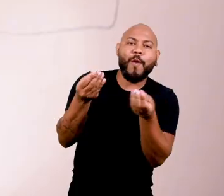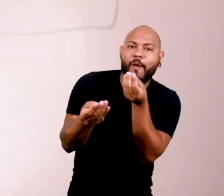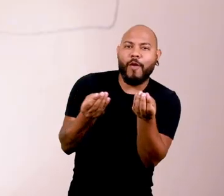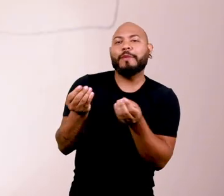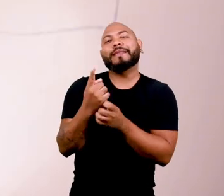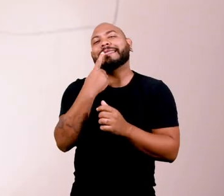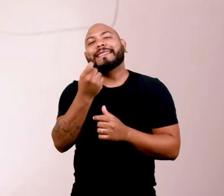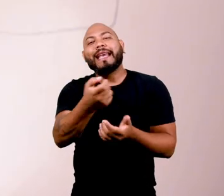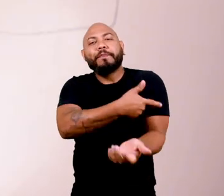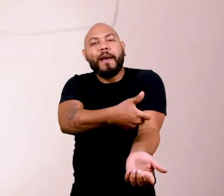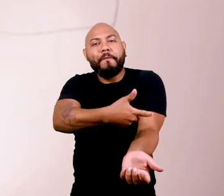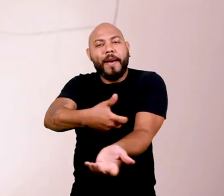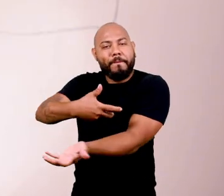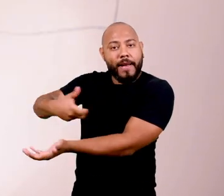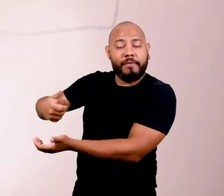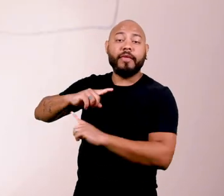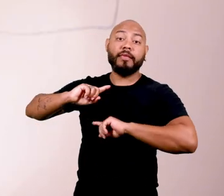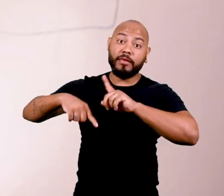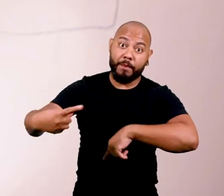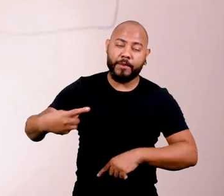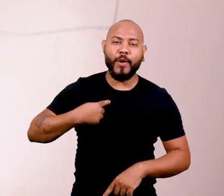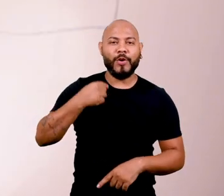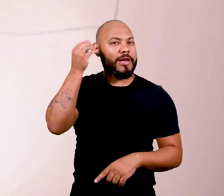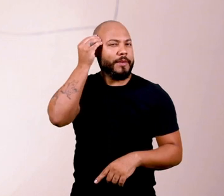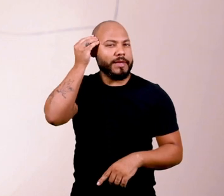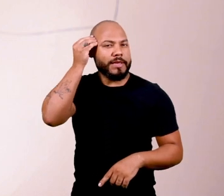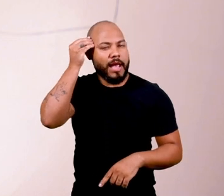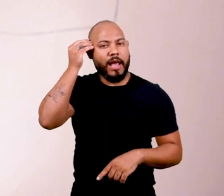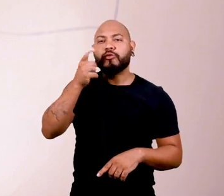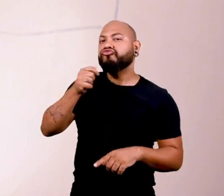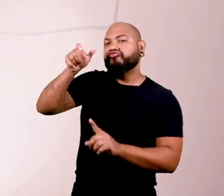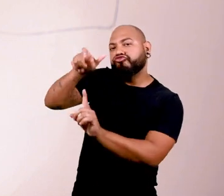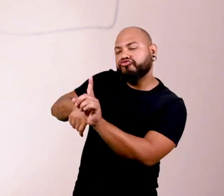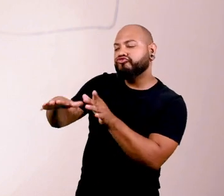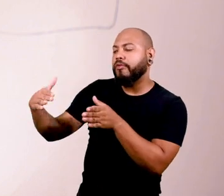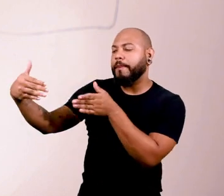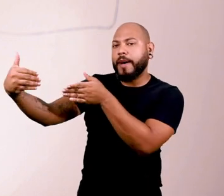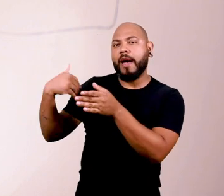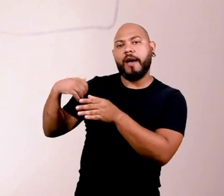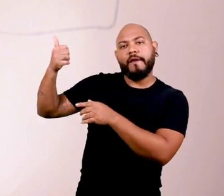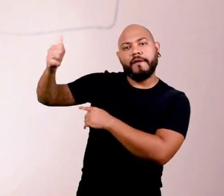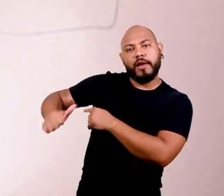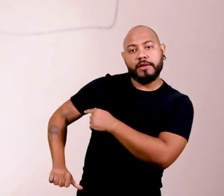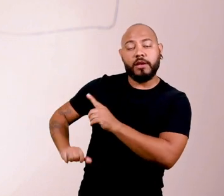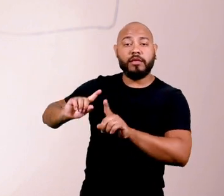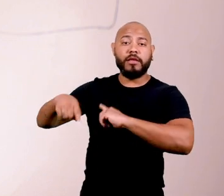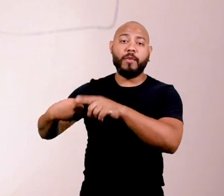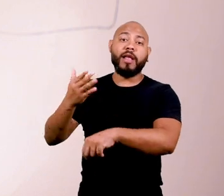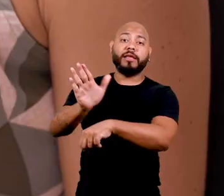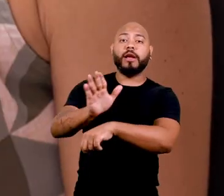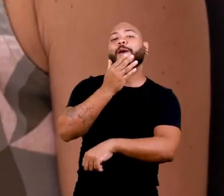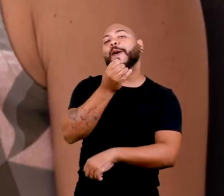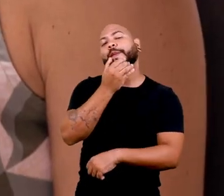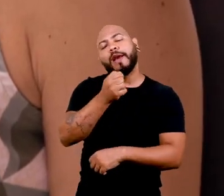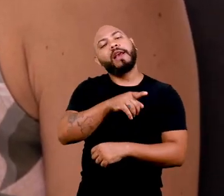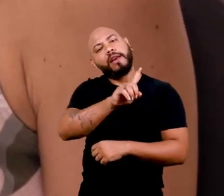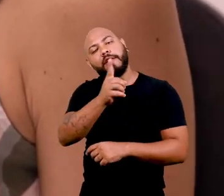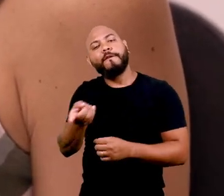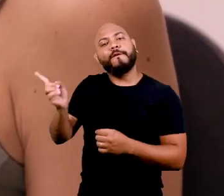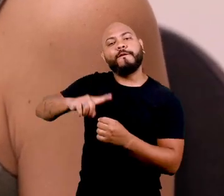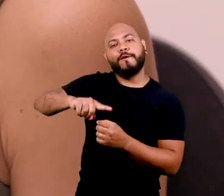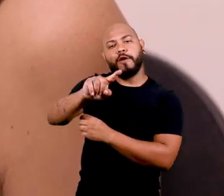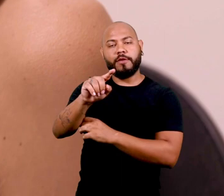placebo. Durante essa sessão, o psiquiatra fazia algumas avaliações. Depois, no final da tarde, o paciente voltava para